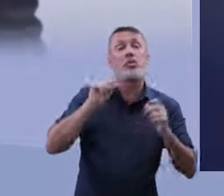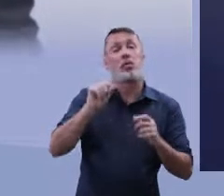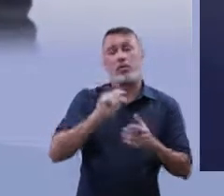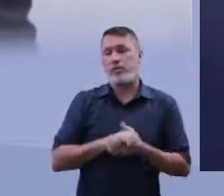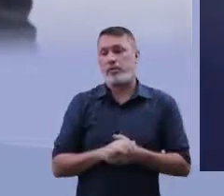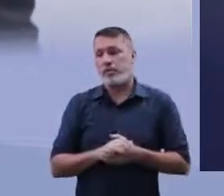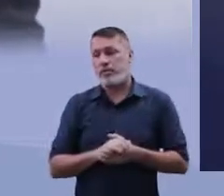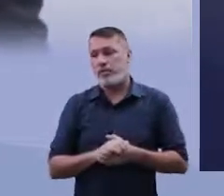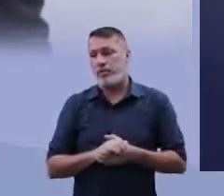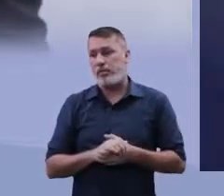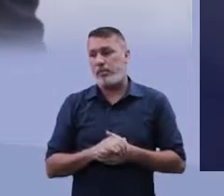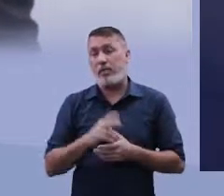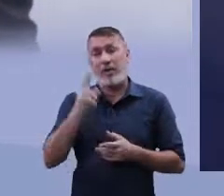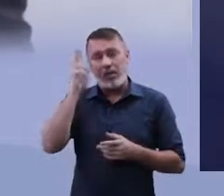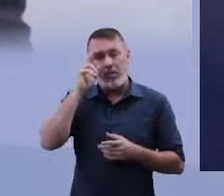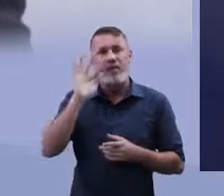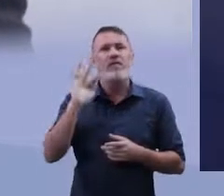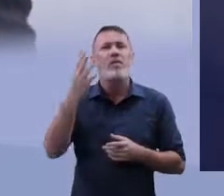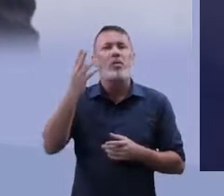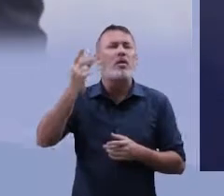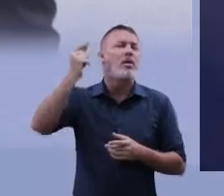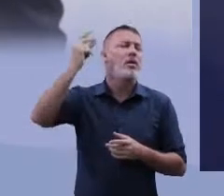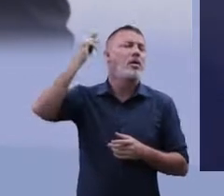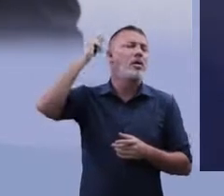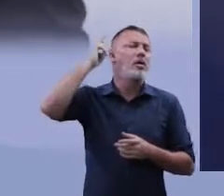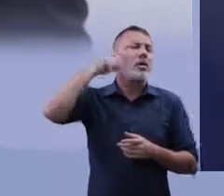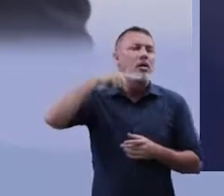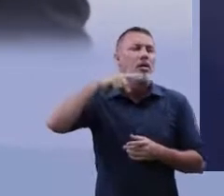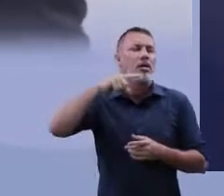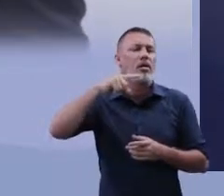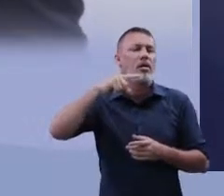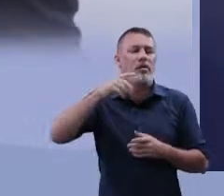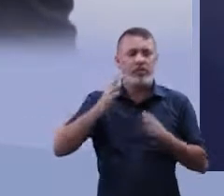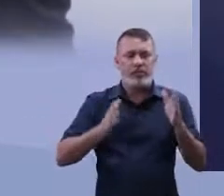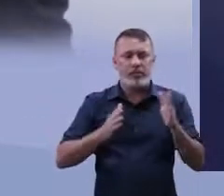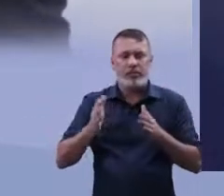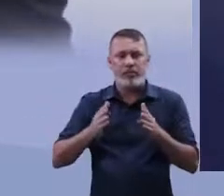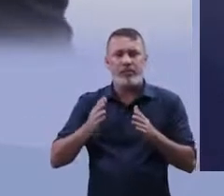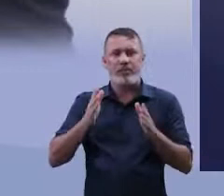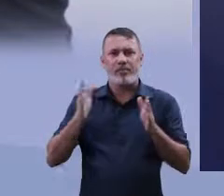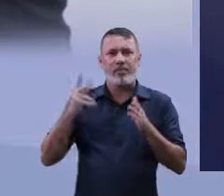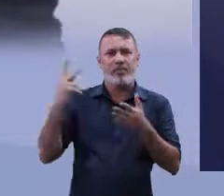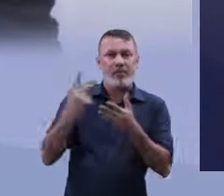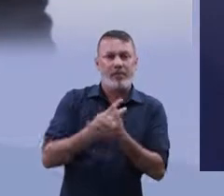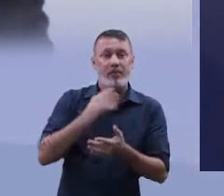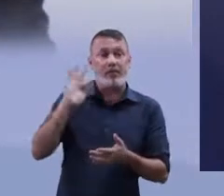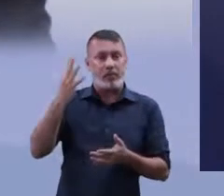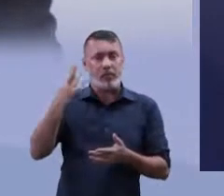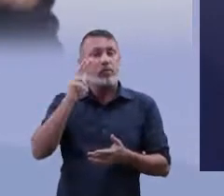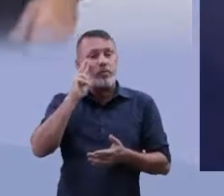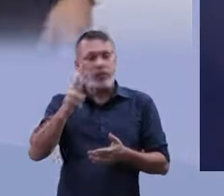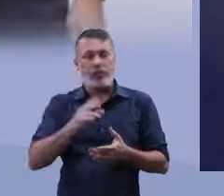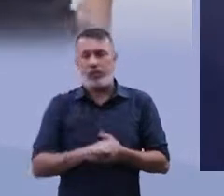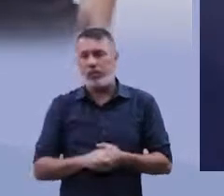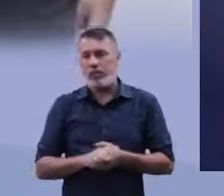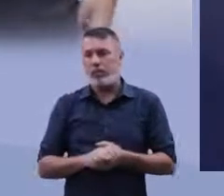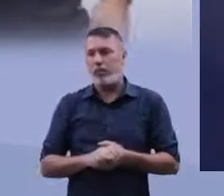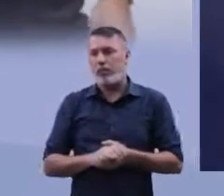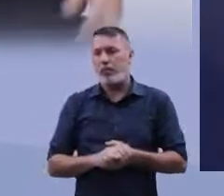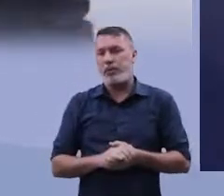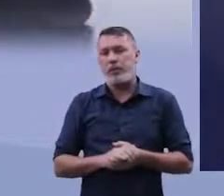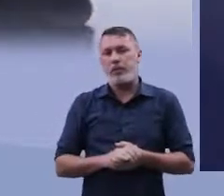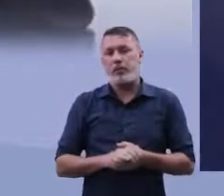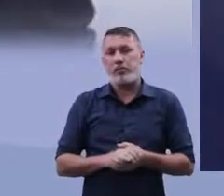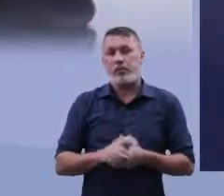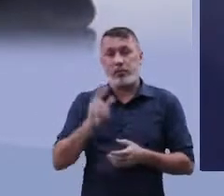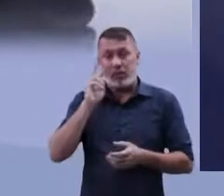quê? Sobre aquele fenômeno que aconteceu lá, utilizando a metáfora do Copérnico. Então vamos ler o comando da